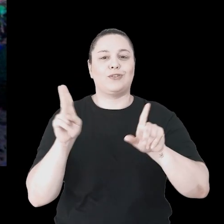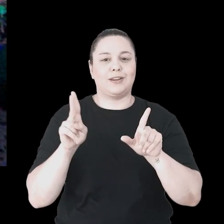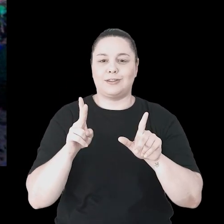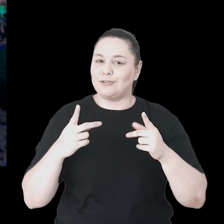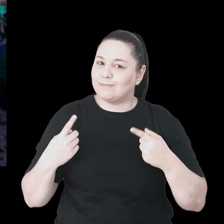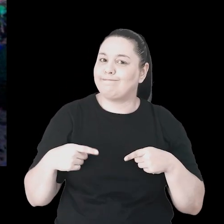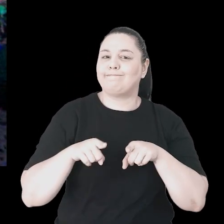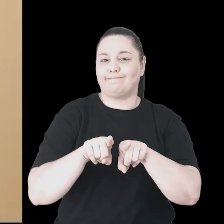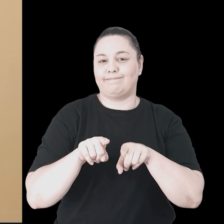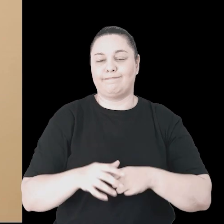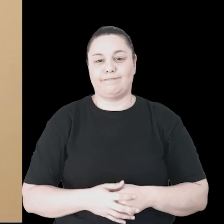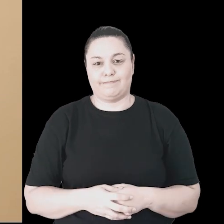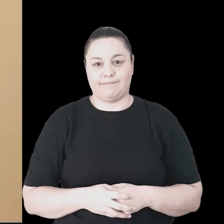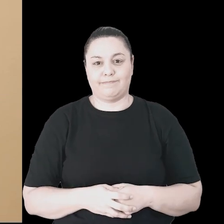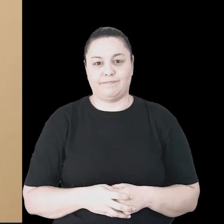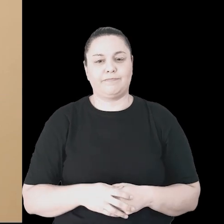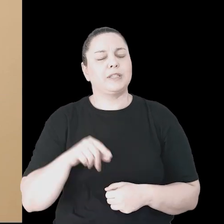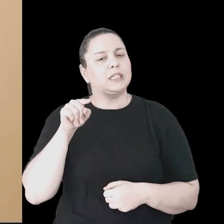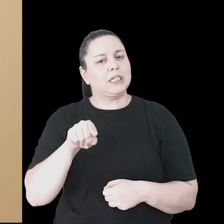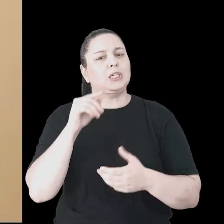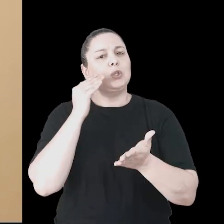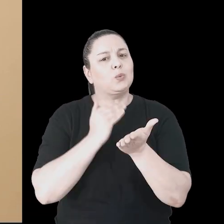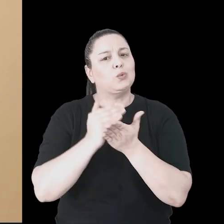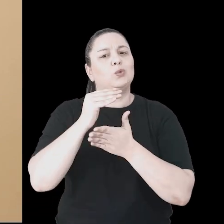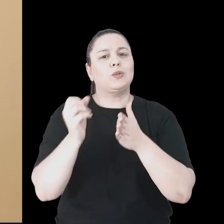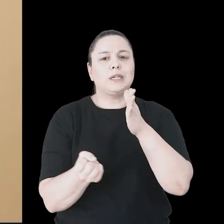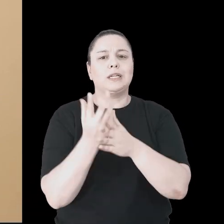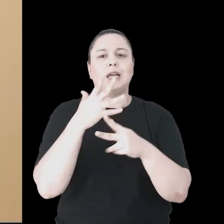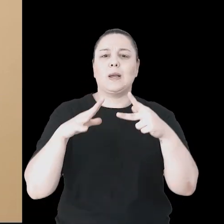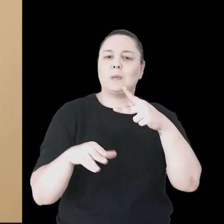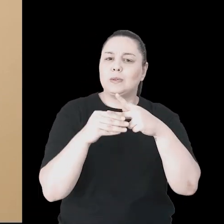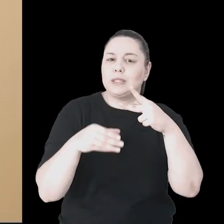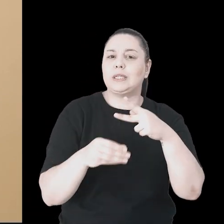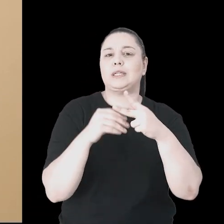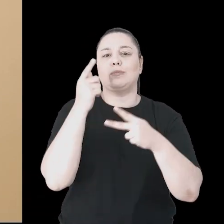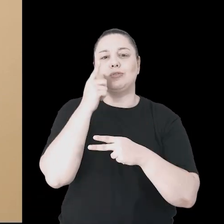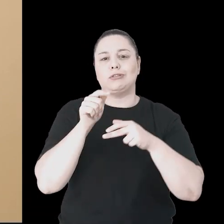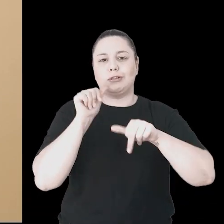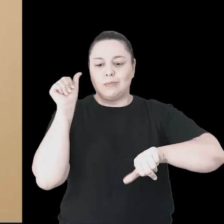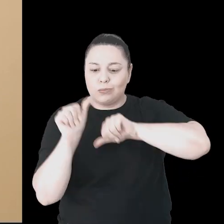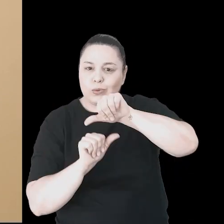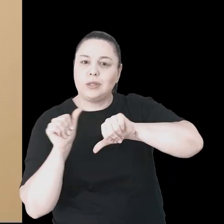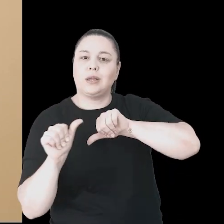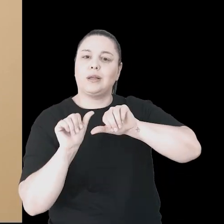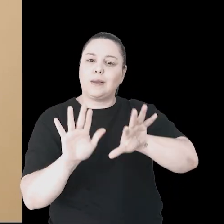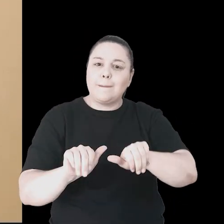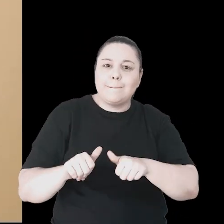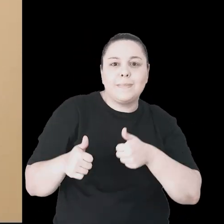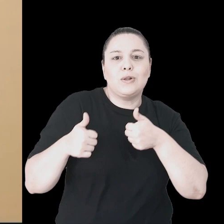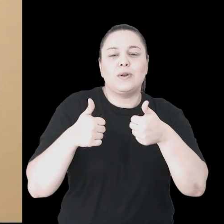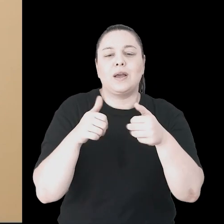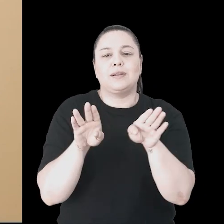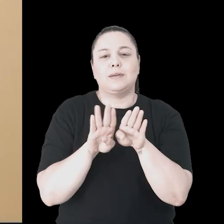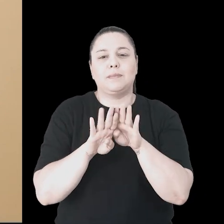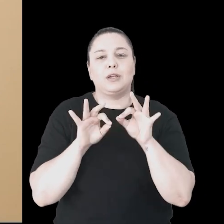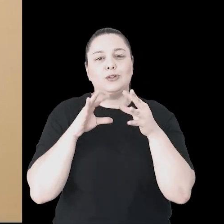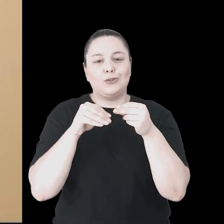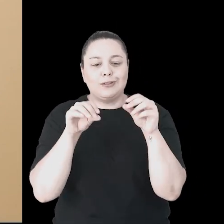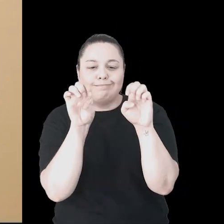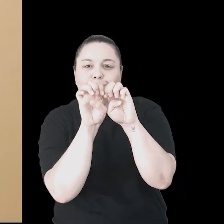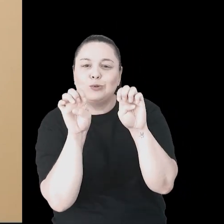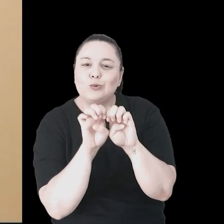vários processos biológicos diferentes ao mesmo tempo. Chen começou a projetar a proteína para alterar e